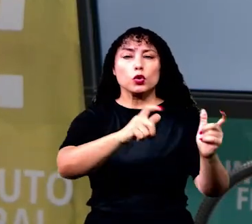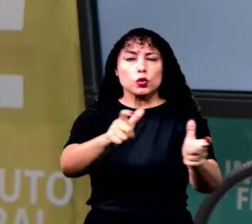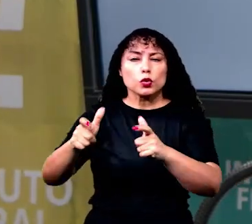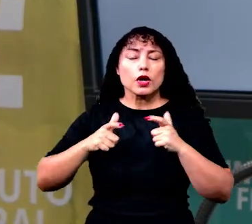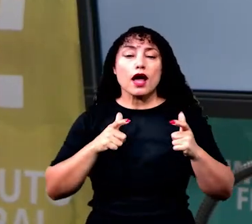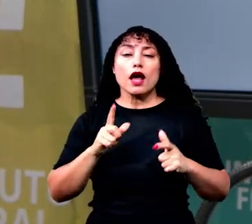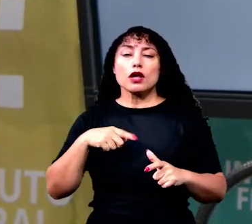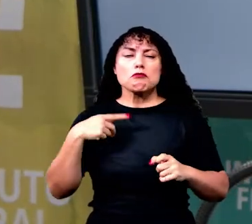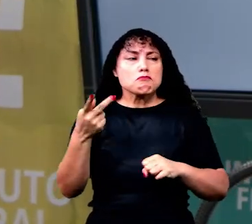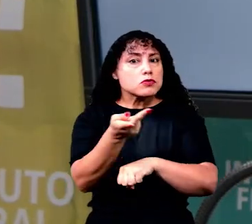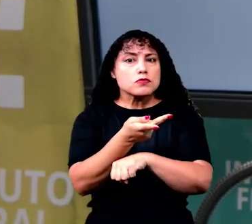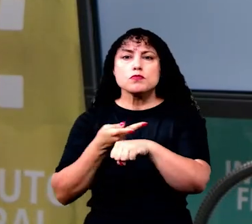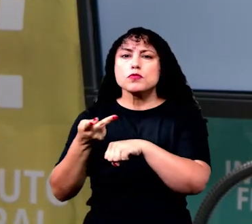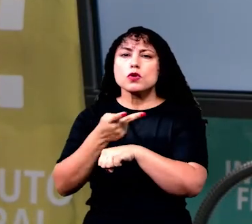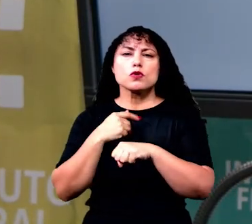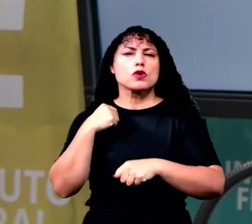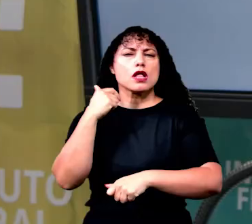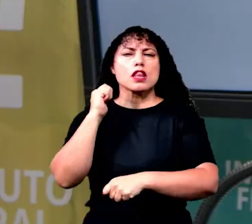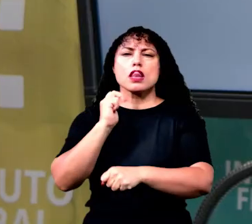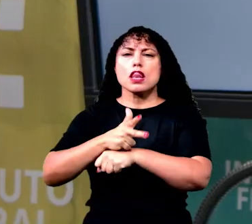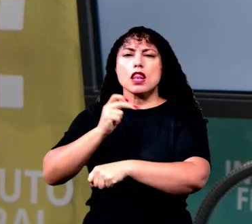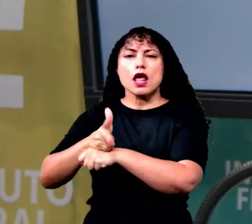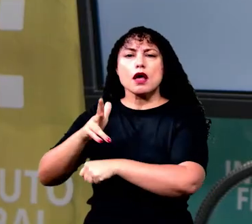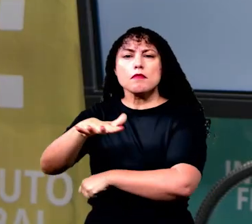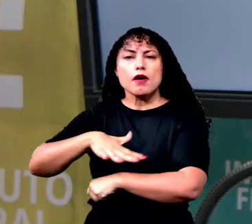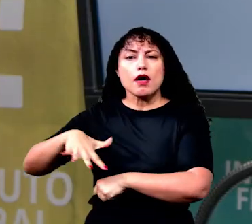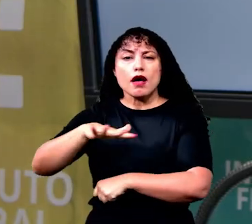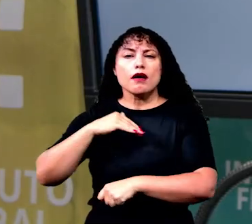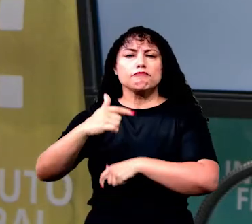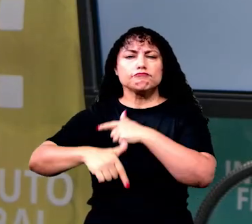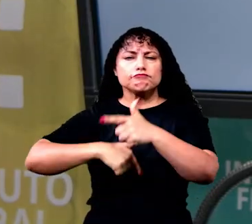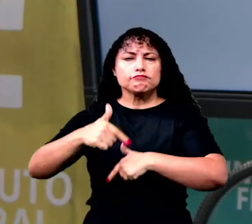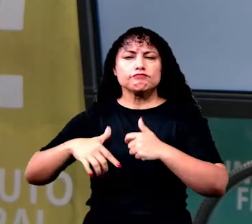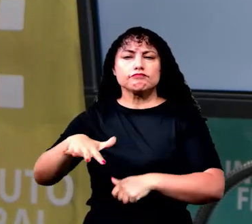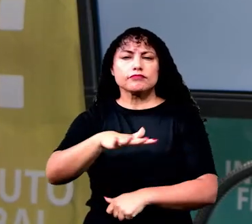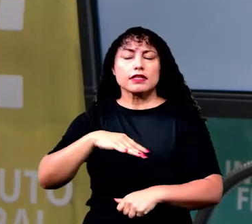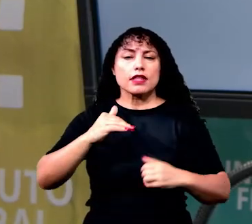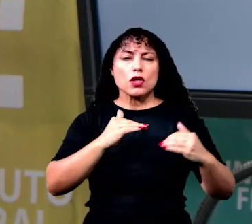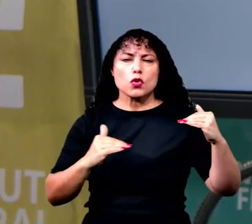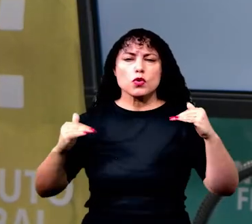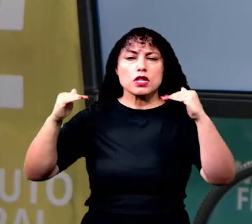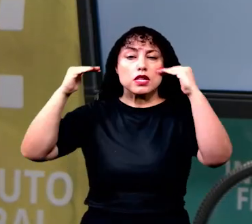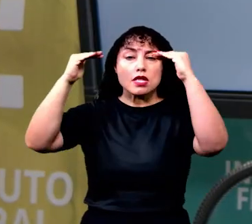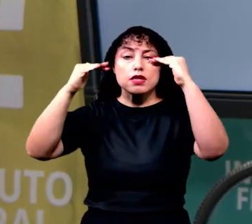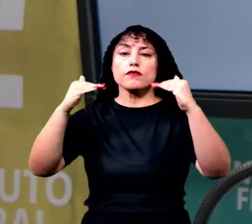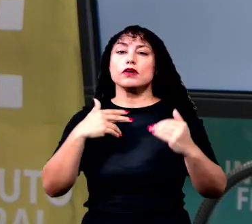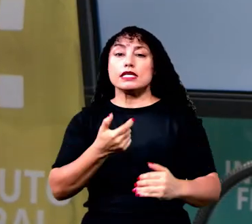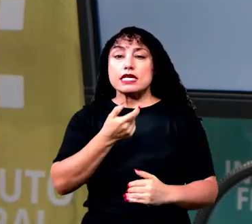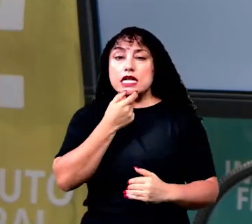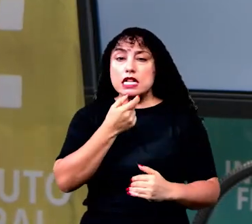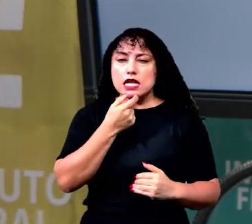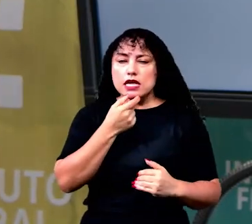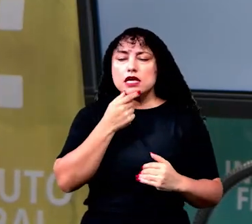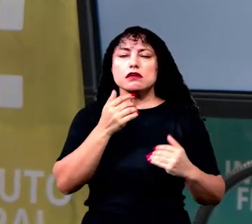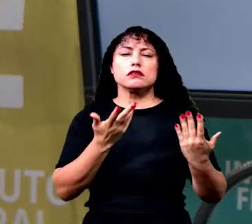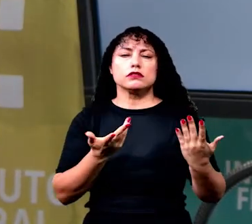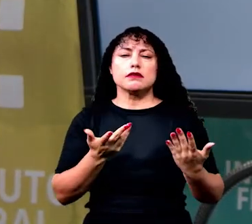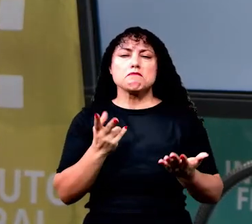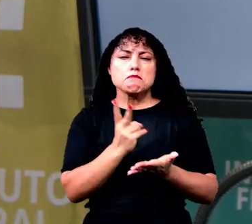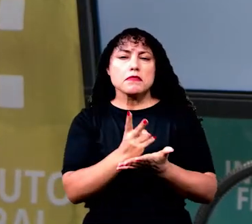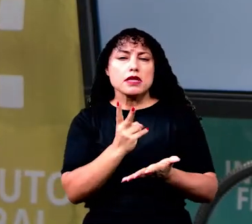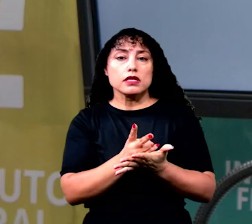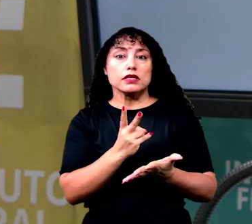Sim. Então, quando a gente procura emprego na nossa área, você ter um nível maior de inglês, ou até